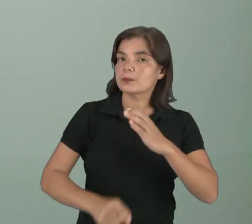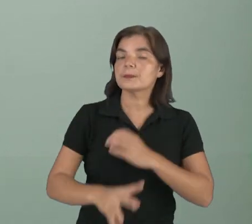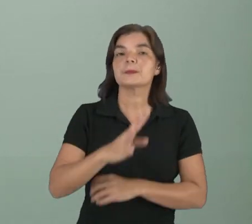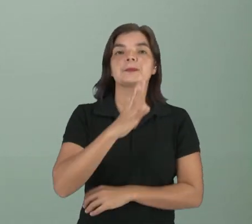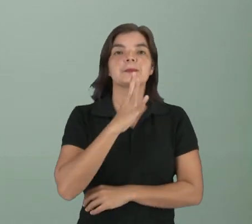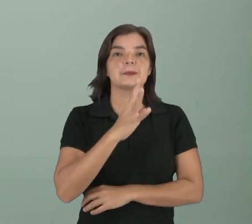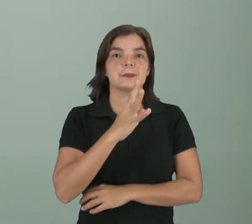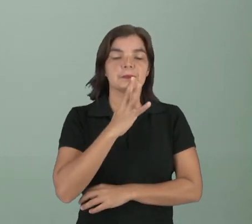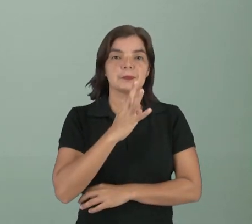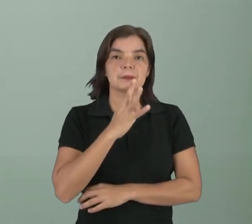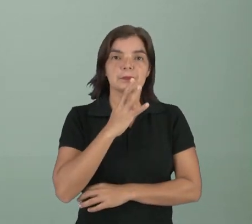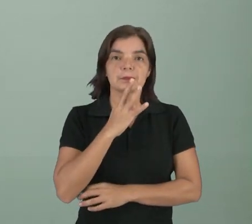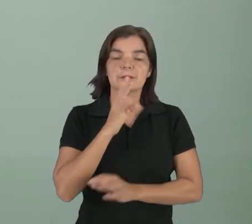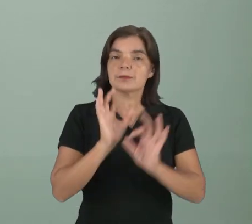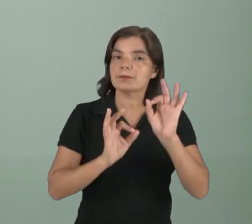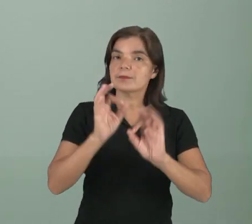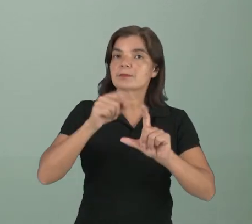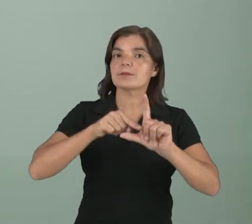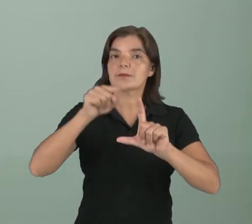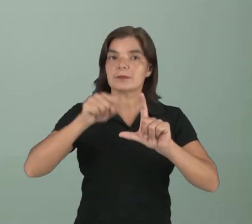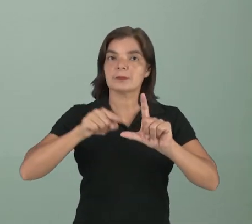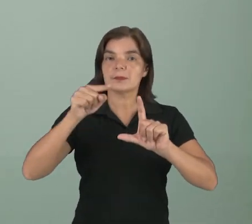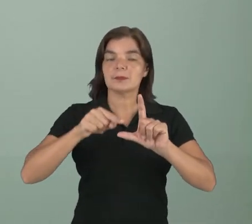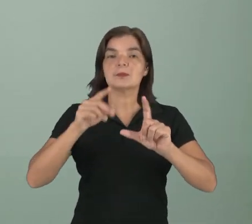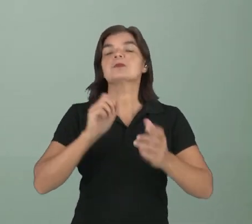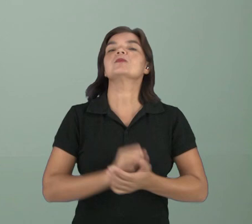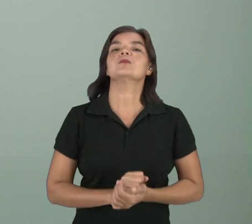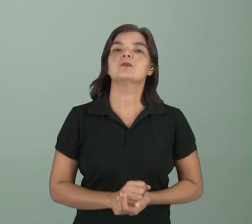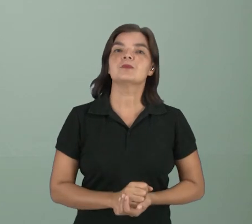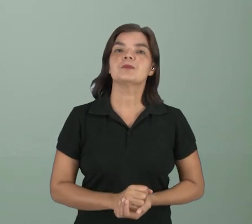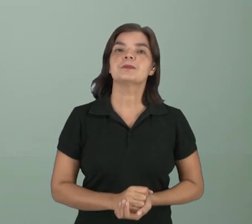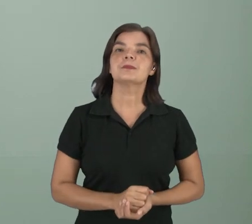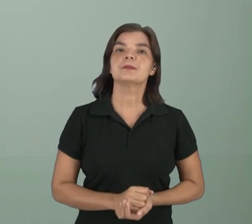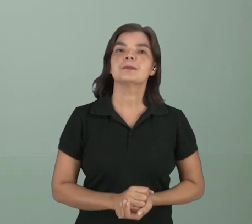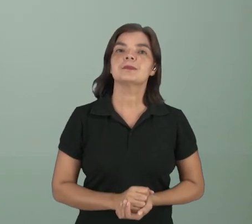seus conhecimentos acerca da construção de gráfico de barra ou de